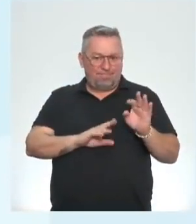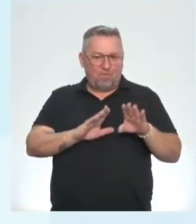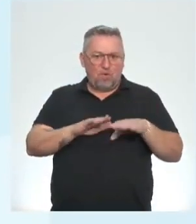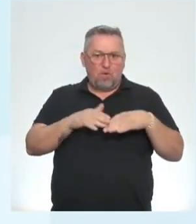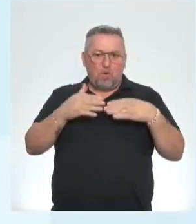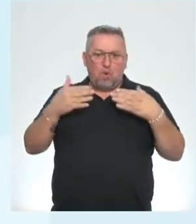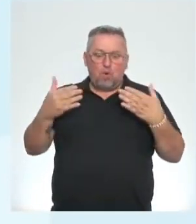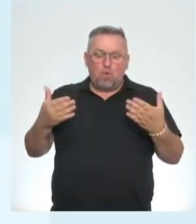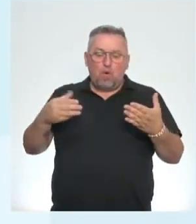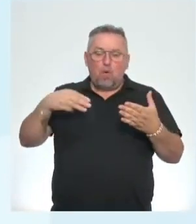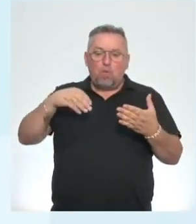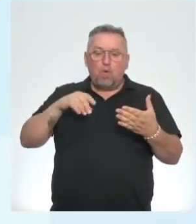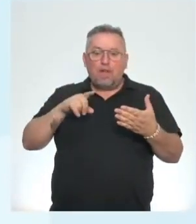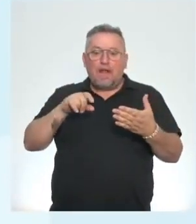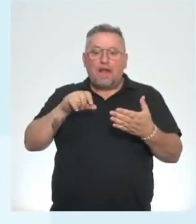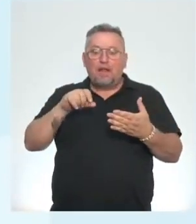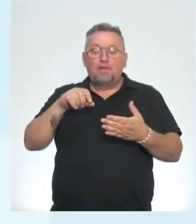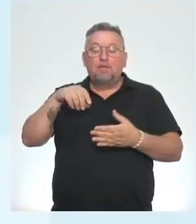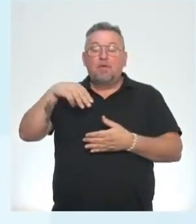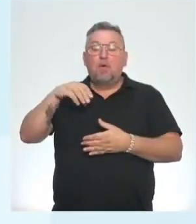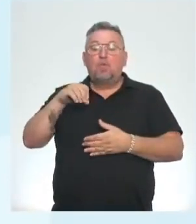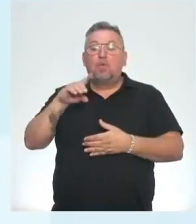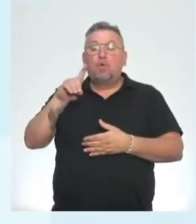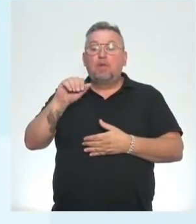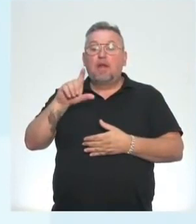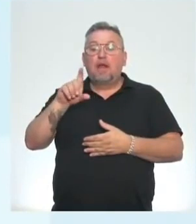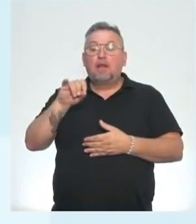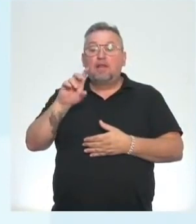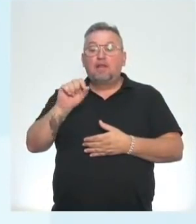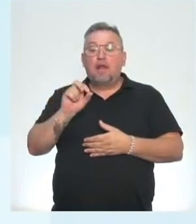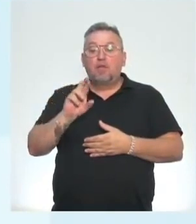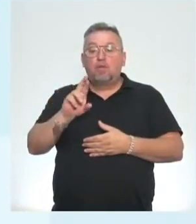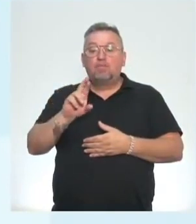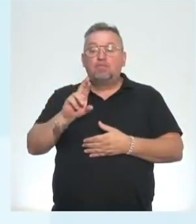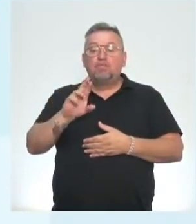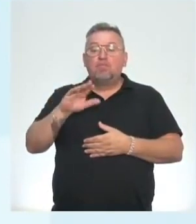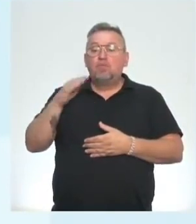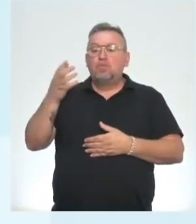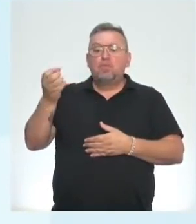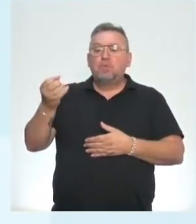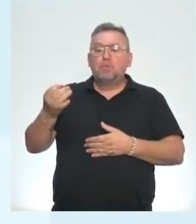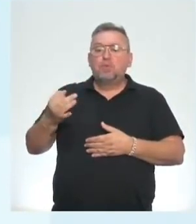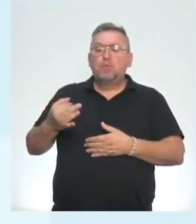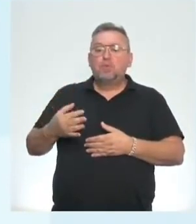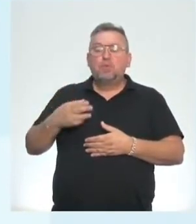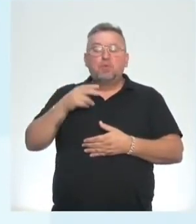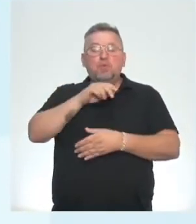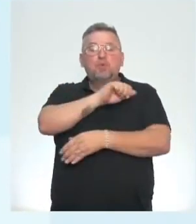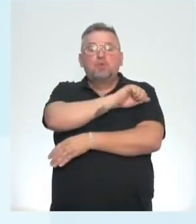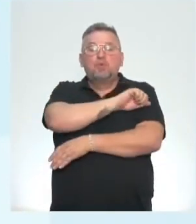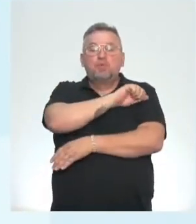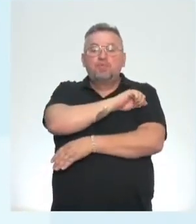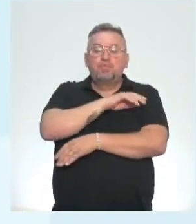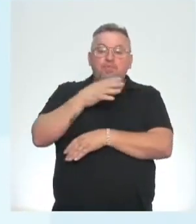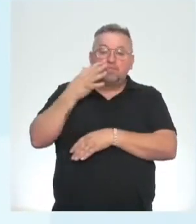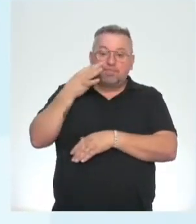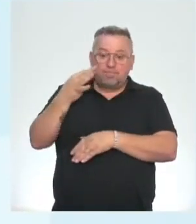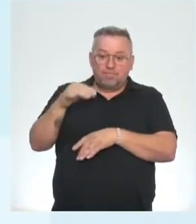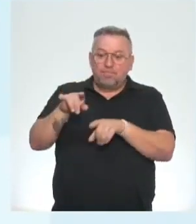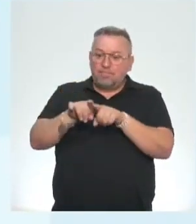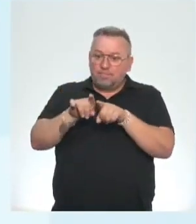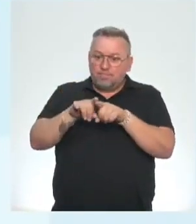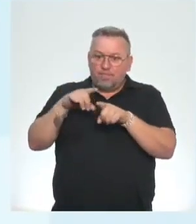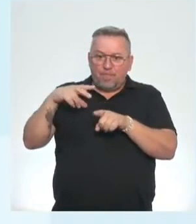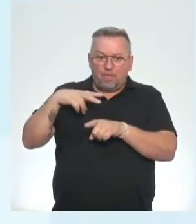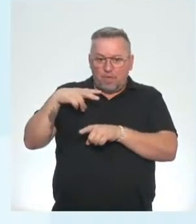os modalizadores que mais chamaram a sua atenção e por quê? Quais foram as justificativas dos alunos ali que chamaram a atenção? É individual,